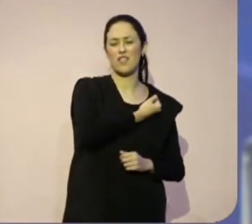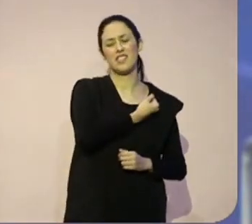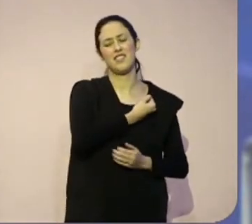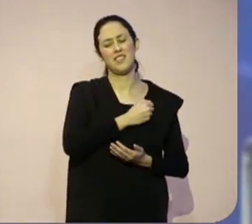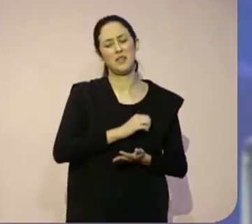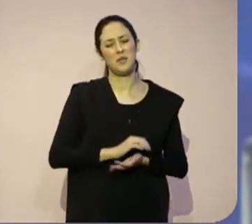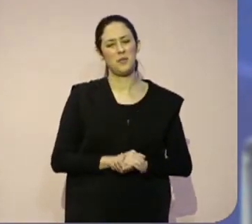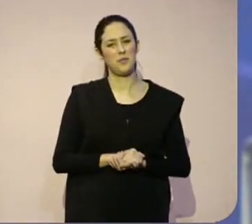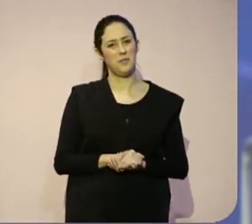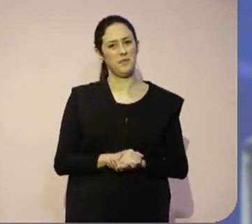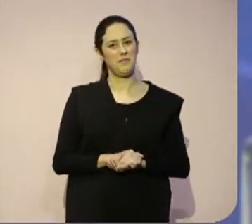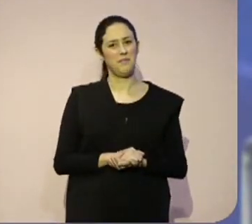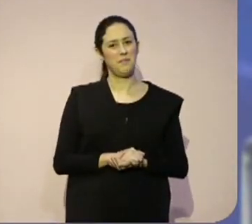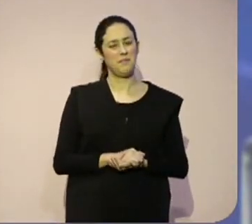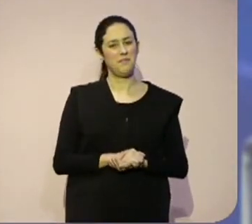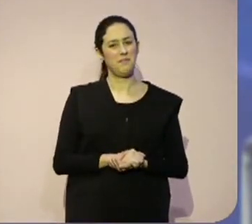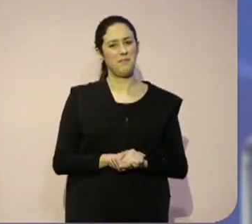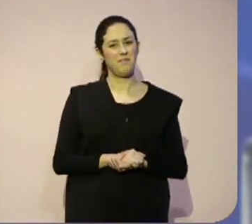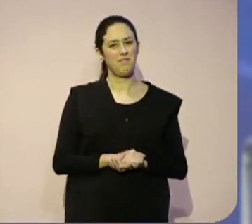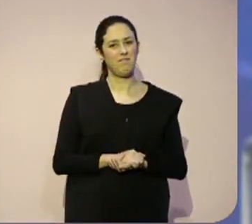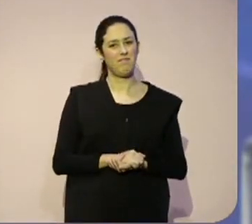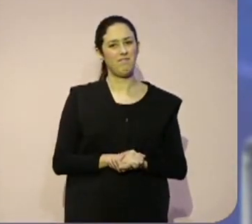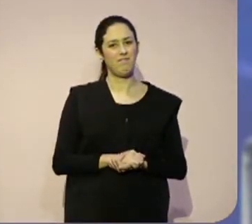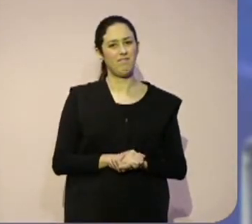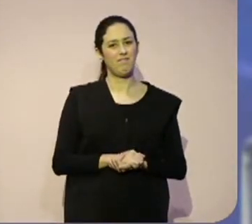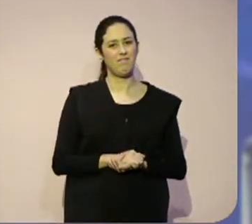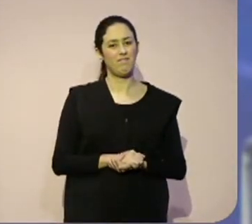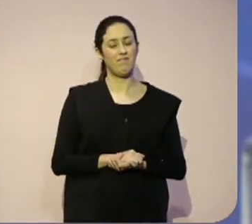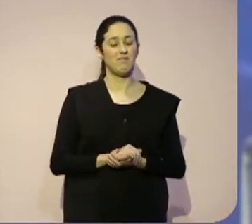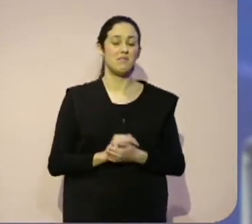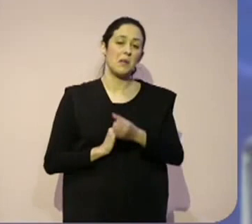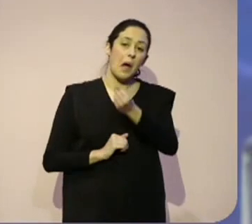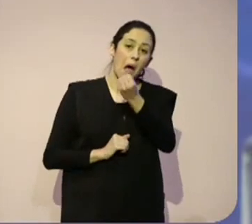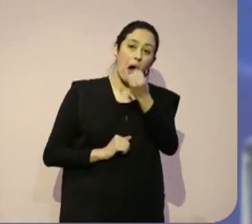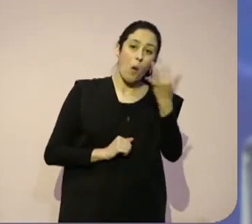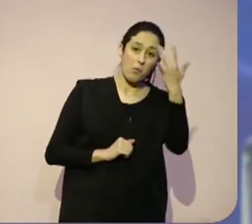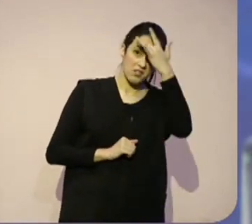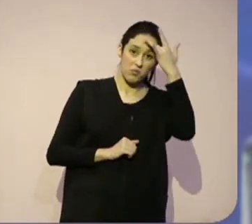salvação. Porque algumas pessoas da sua família